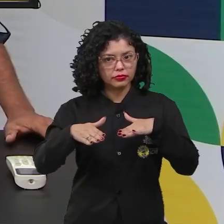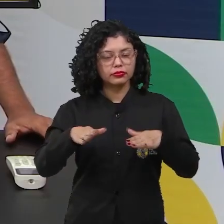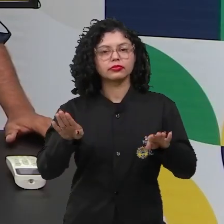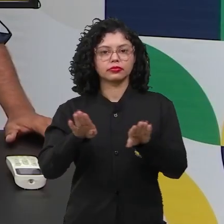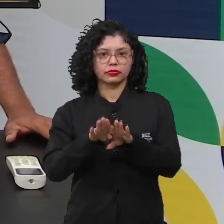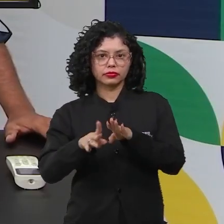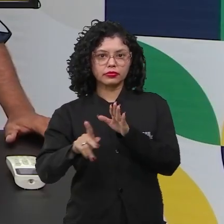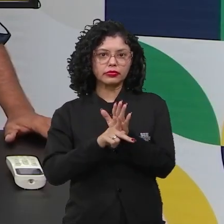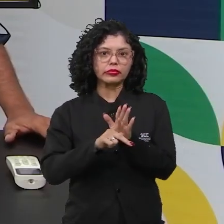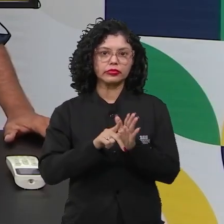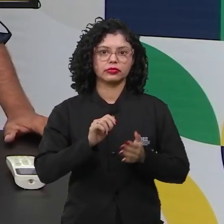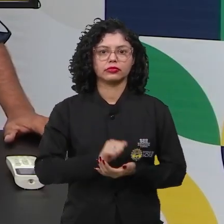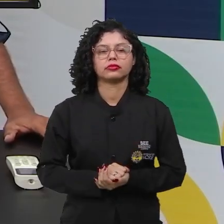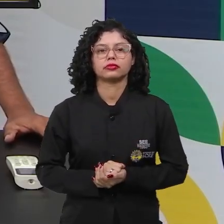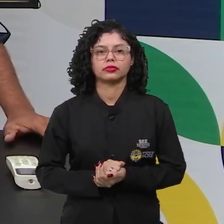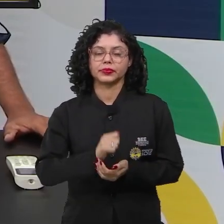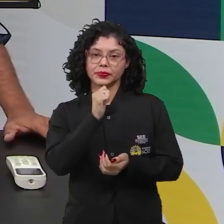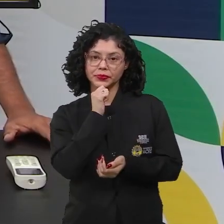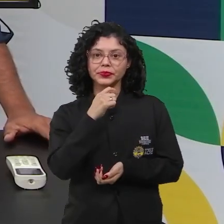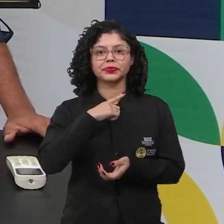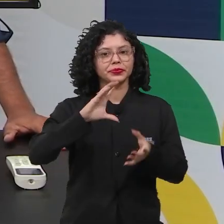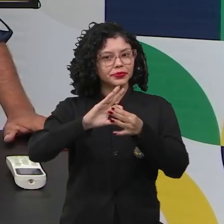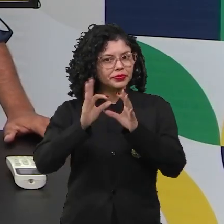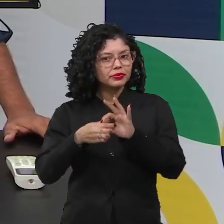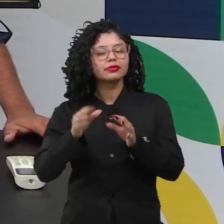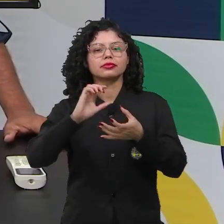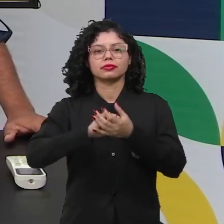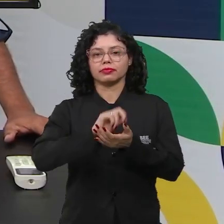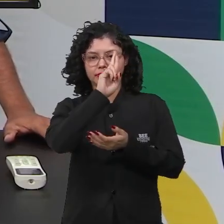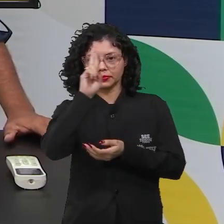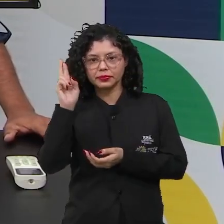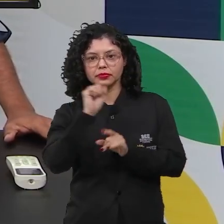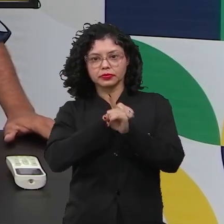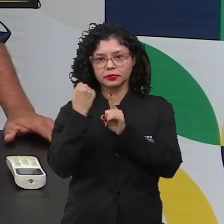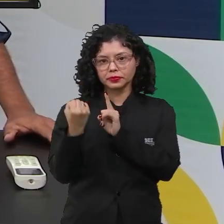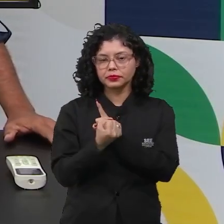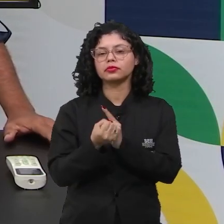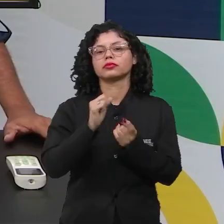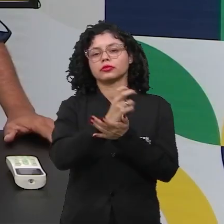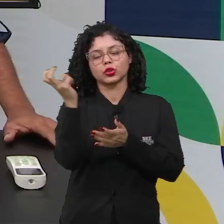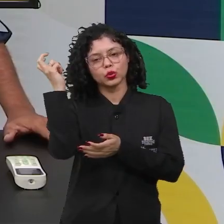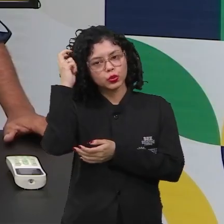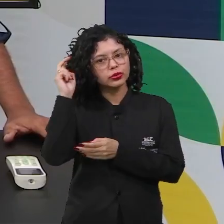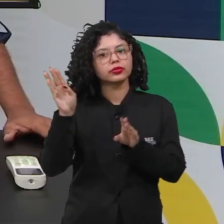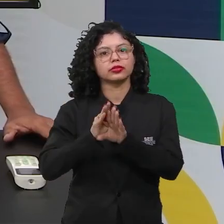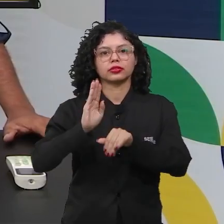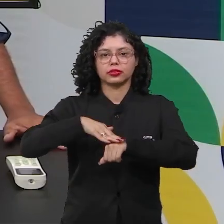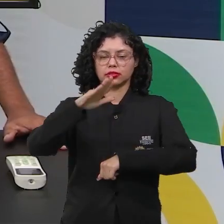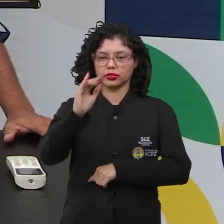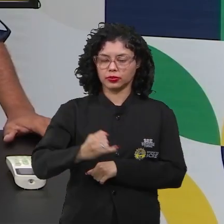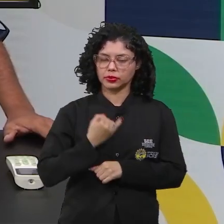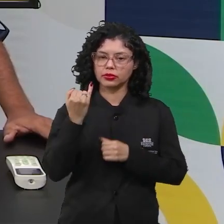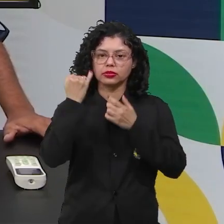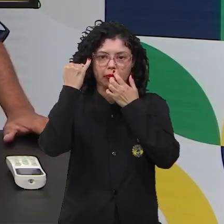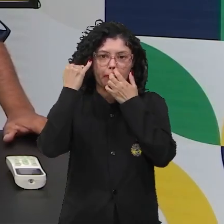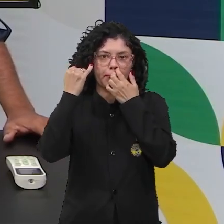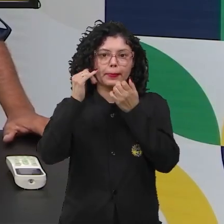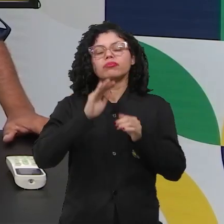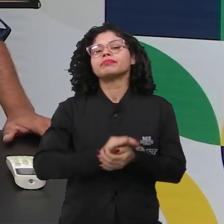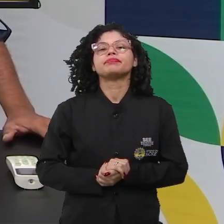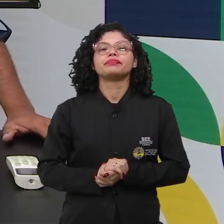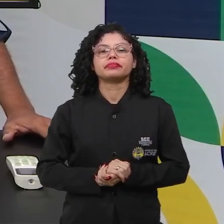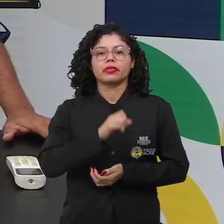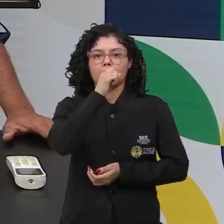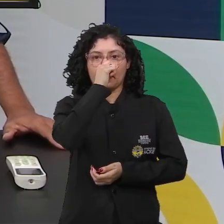do movimentar. Ela tem um contexto histórico, social, identitário, cultural muito importante que vai fazer todo